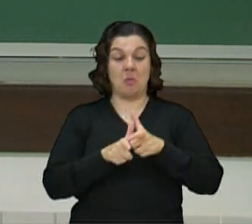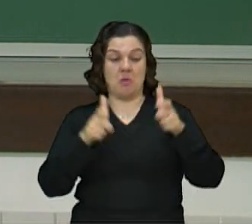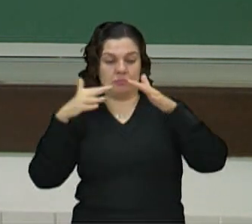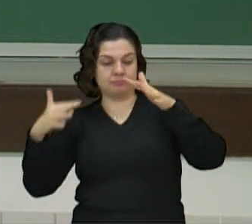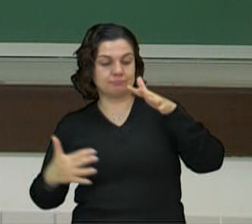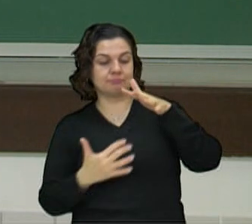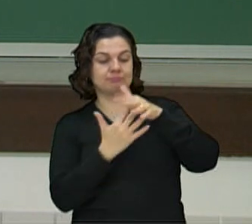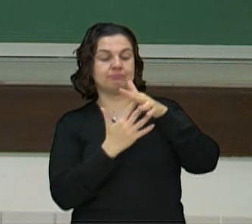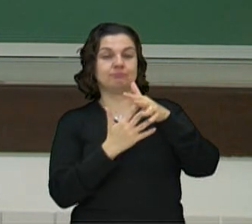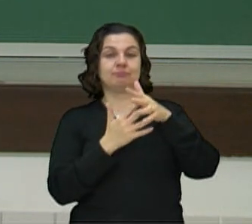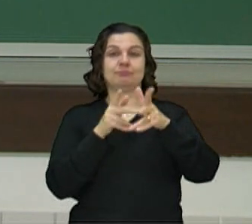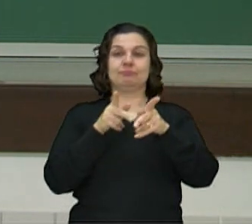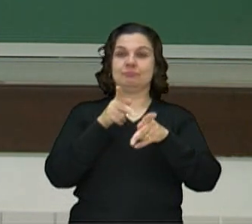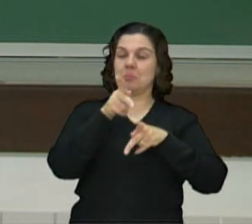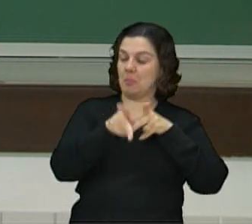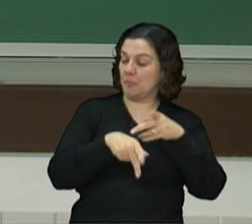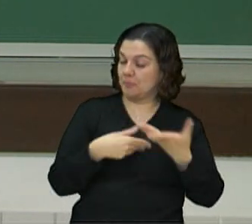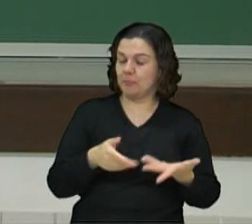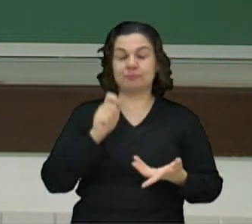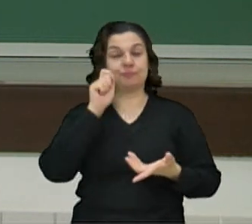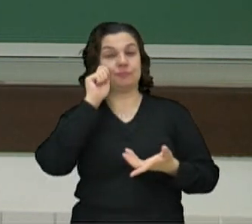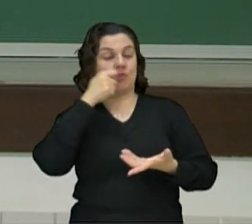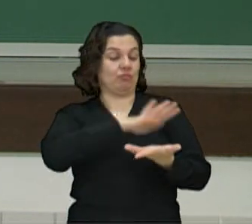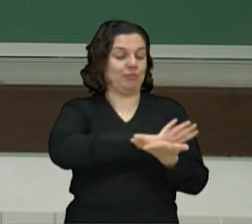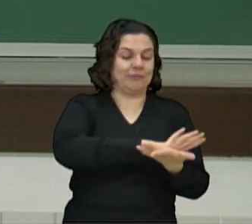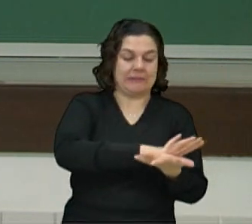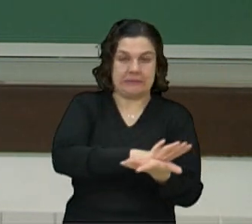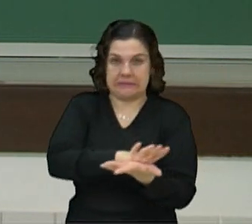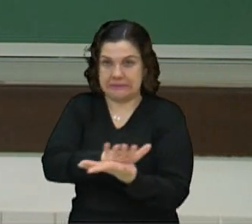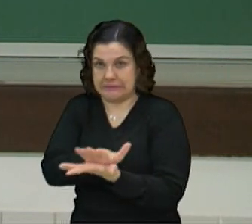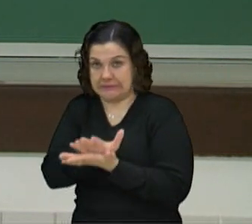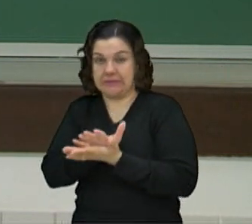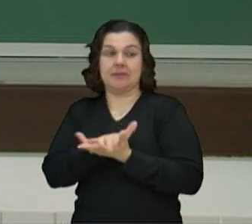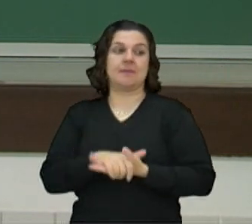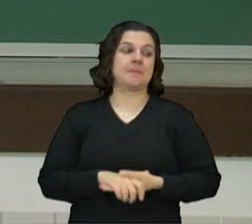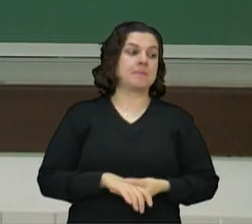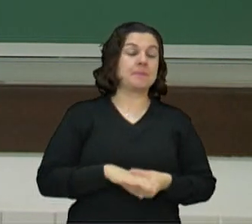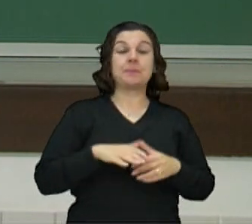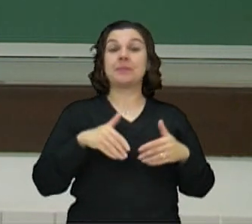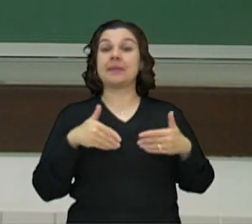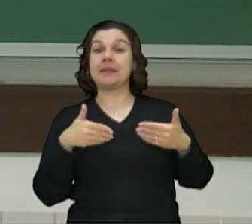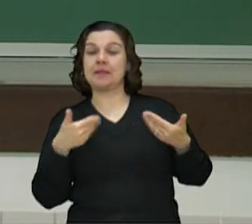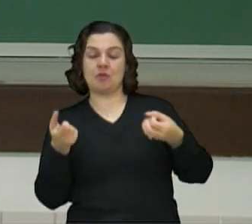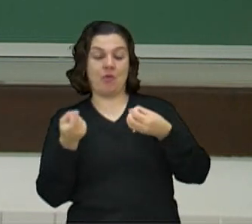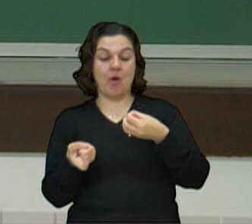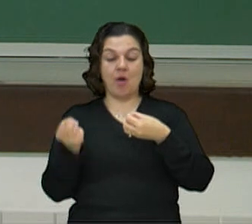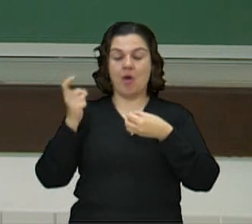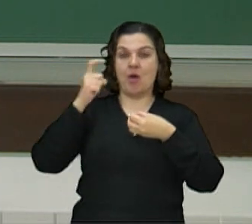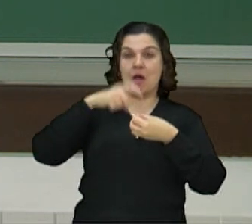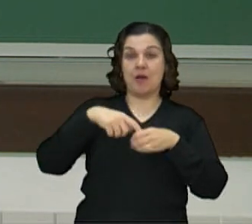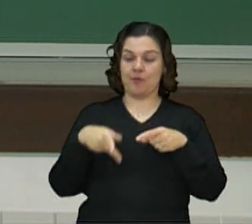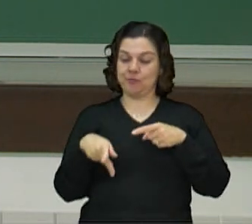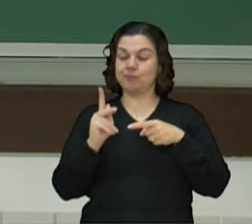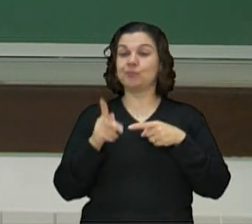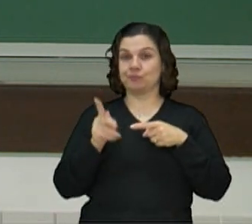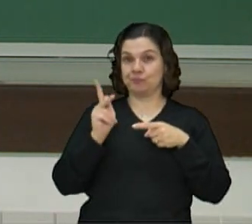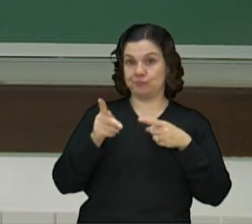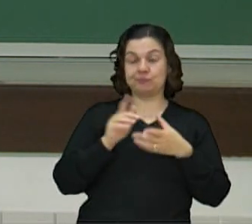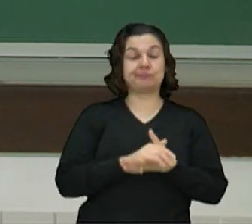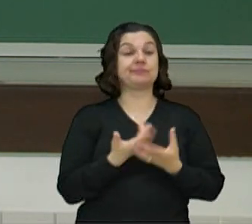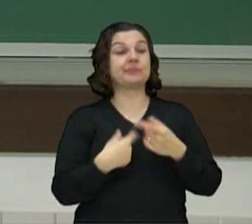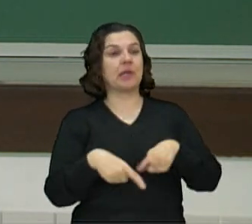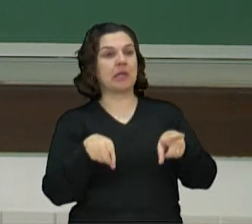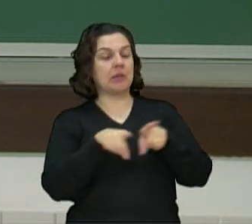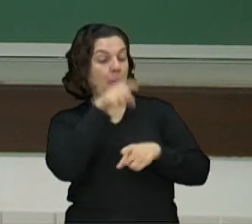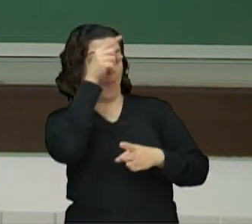imigrantes, população negra e população de imigrantes sendo reprimidos, a volta da Ku Klux Klan e ainda